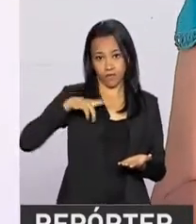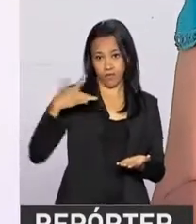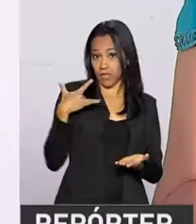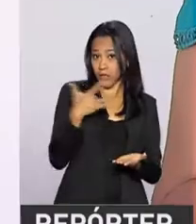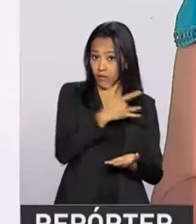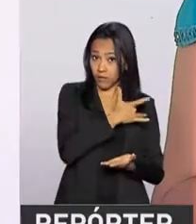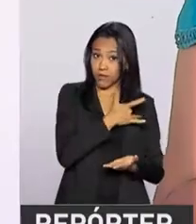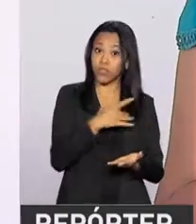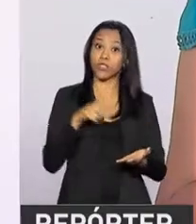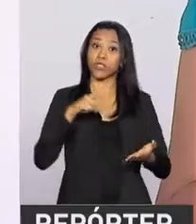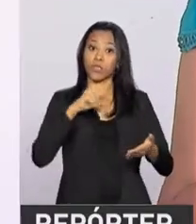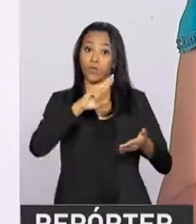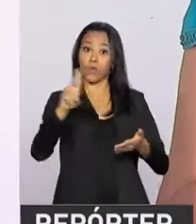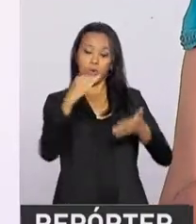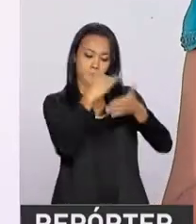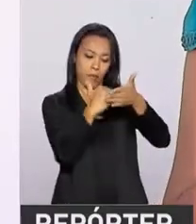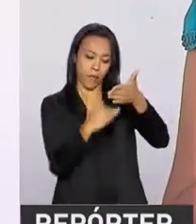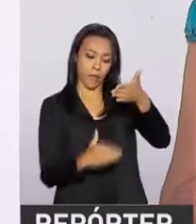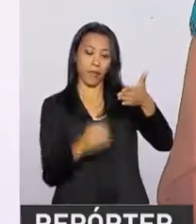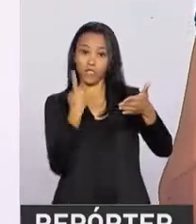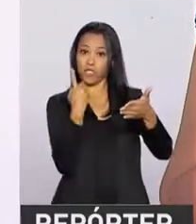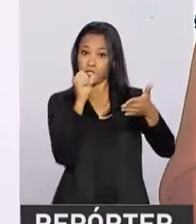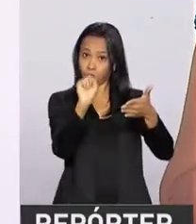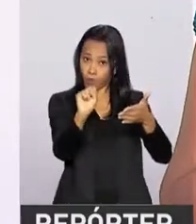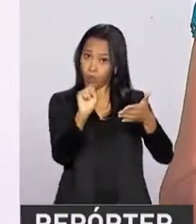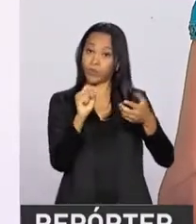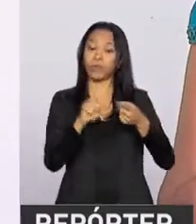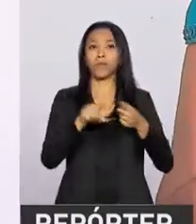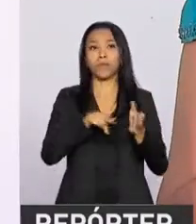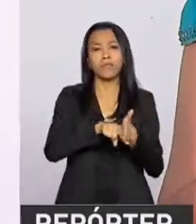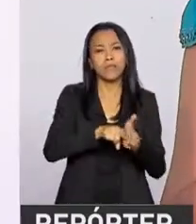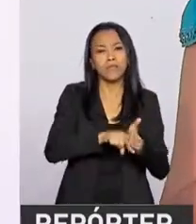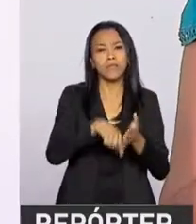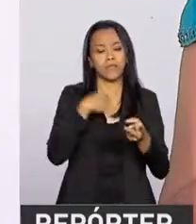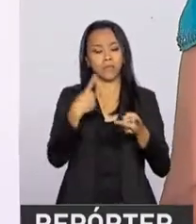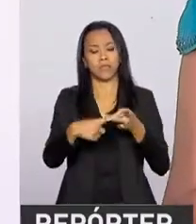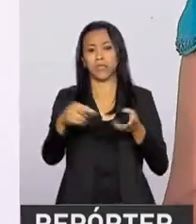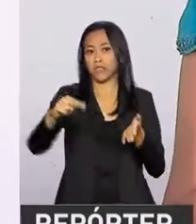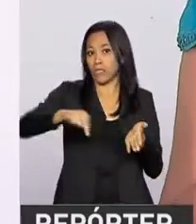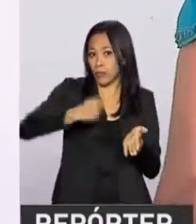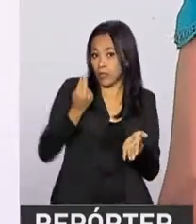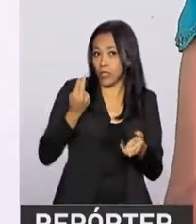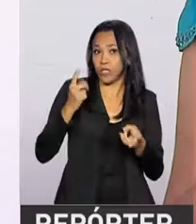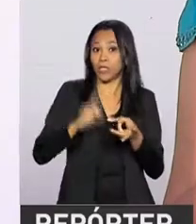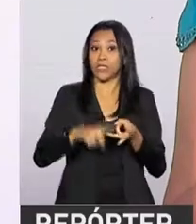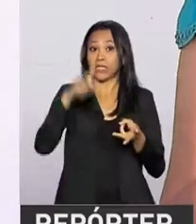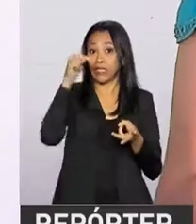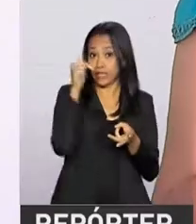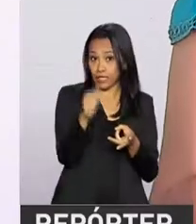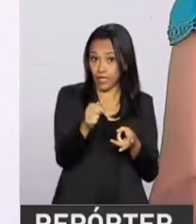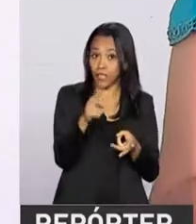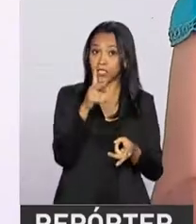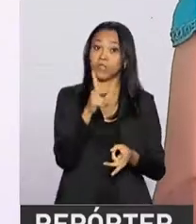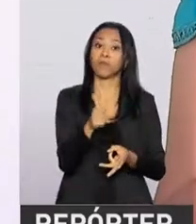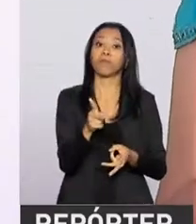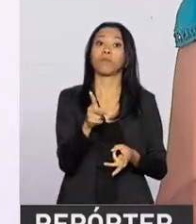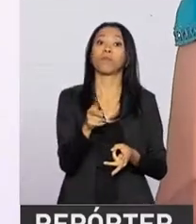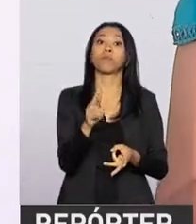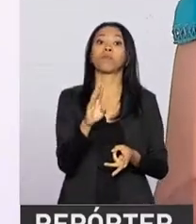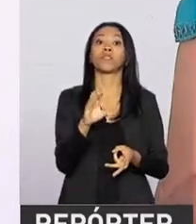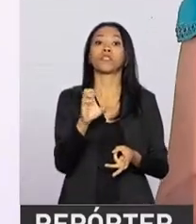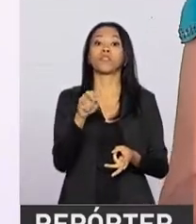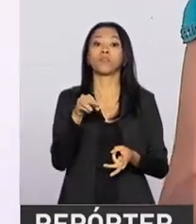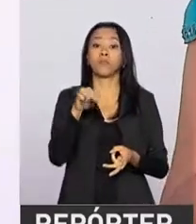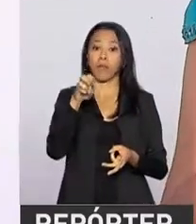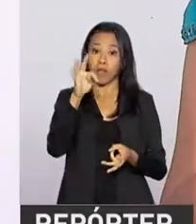também inclui 18 novas ações como exames e cirurgias e sete procedimentos entre eles medicamentos